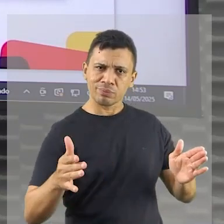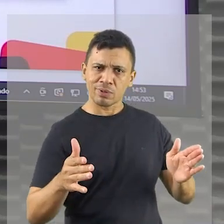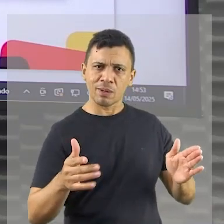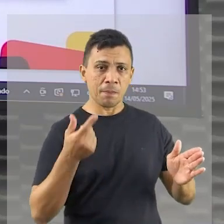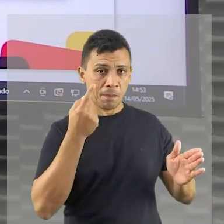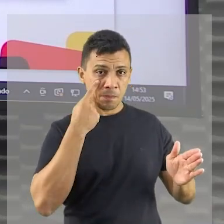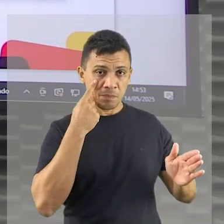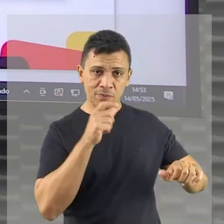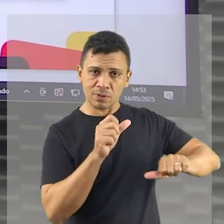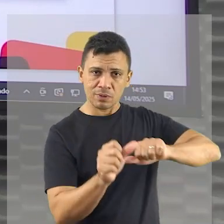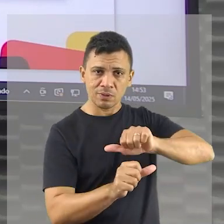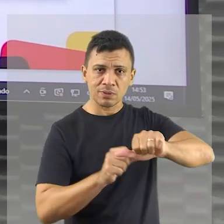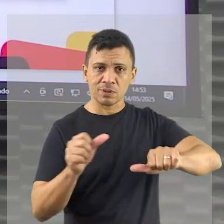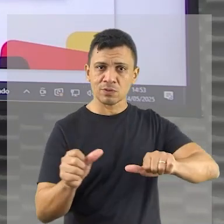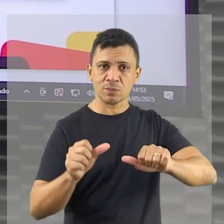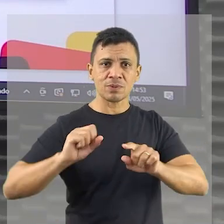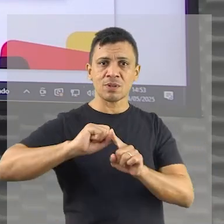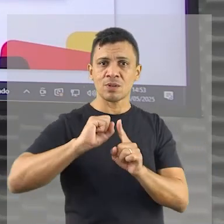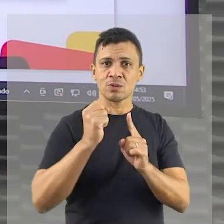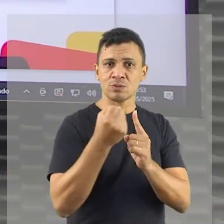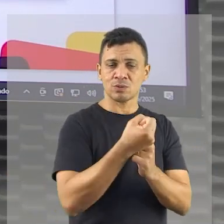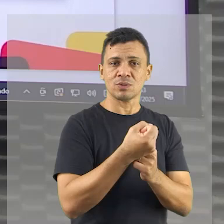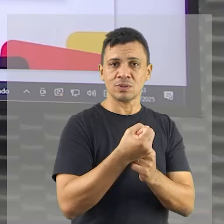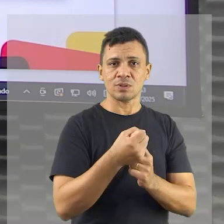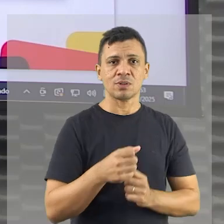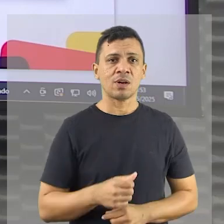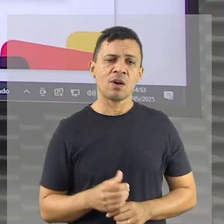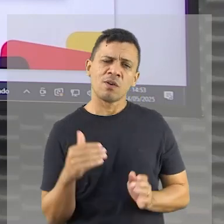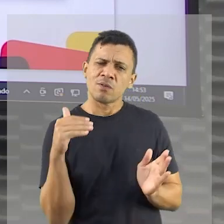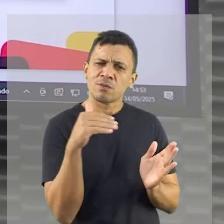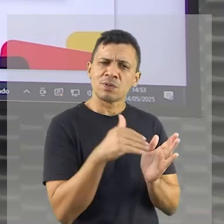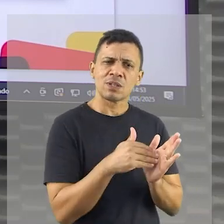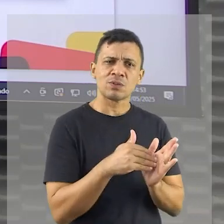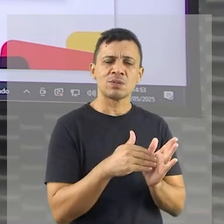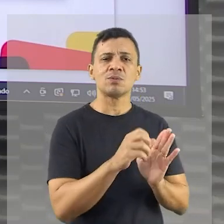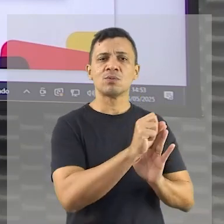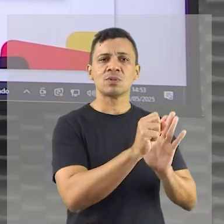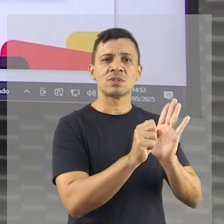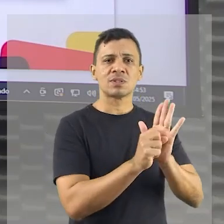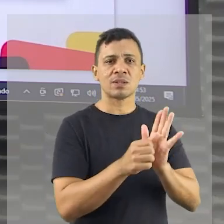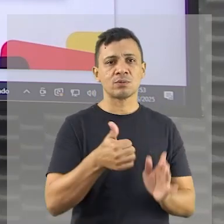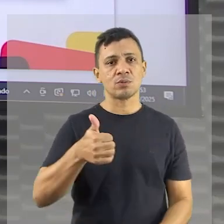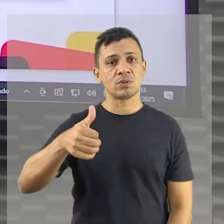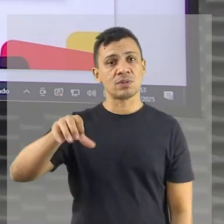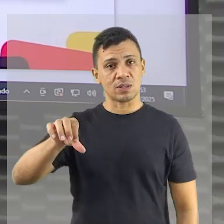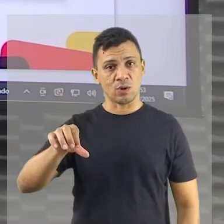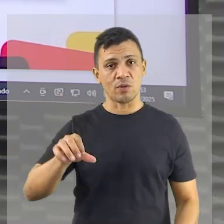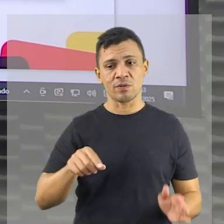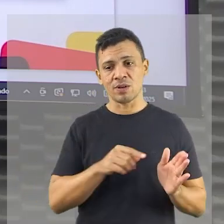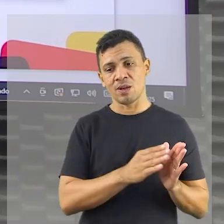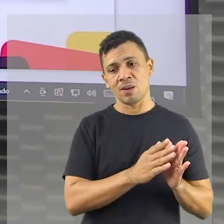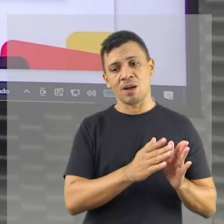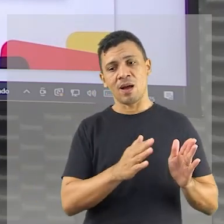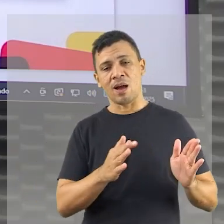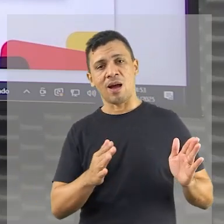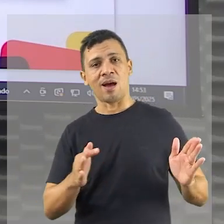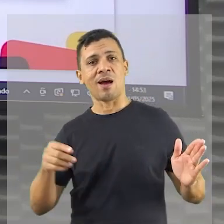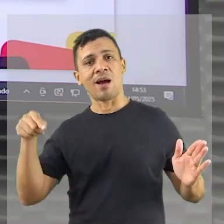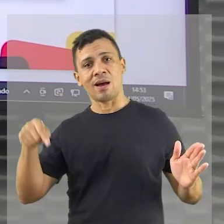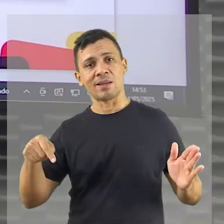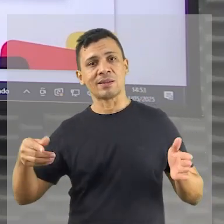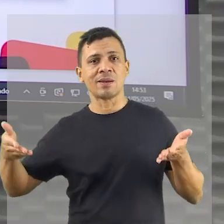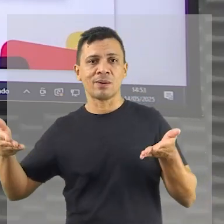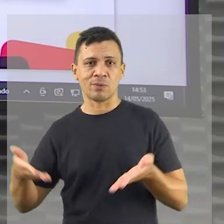já antecipo que hoje a gente vai fazer uma reflexão um pouco mais especial, exatamente por